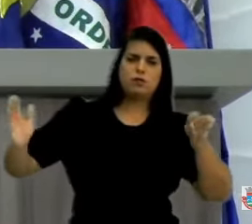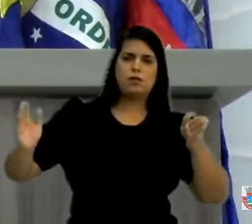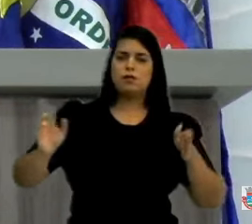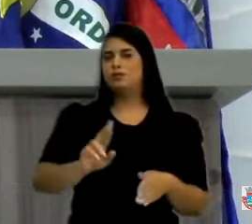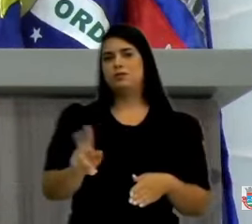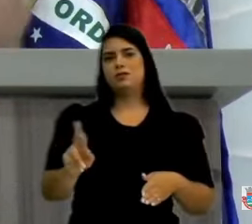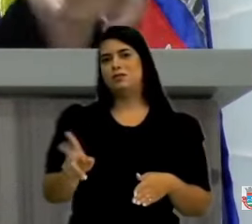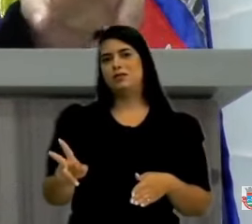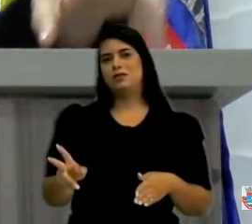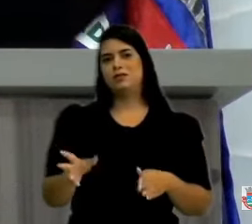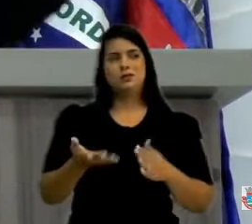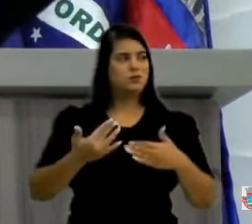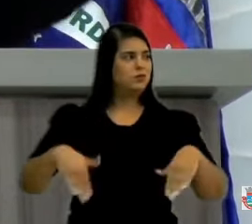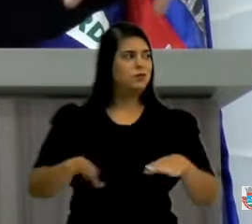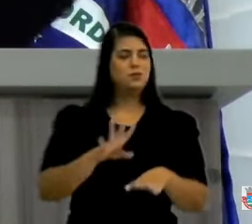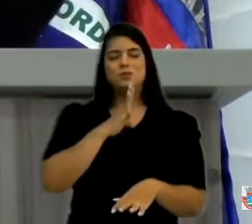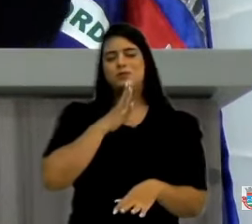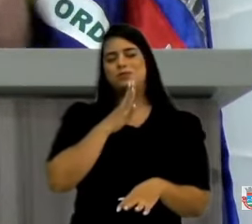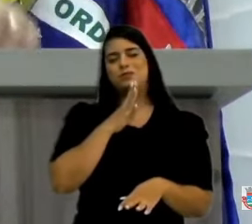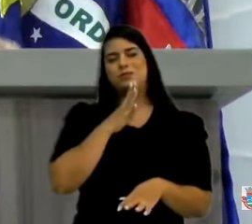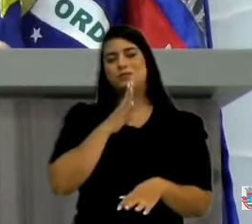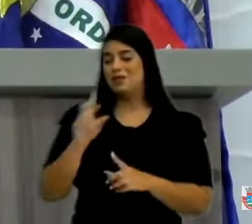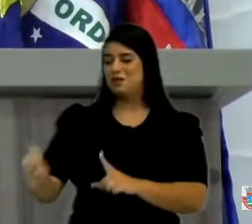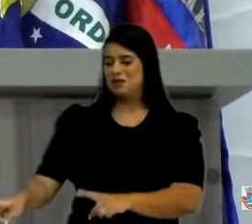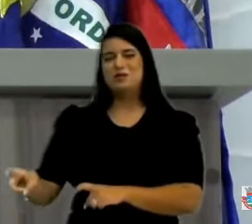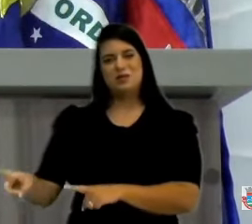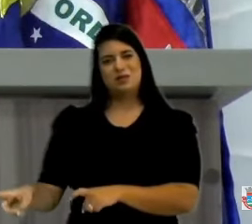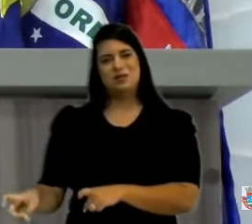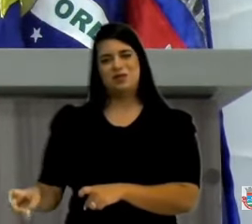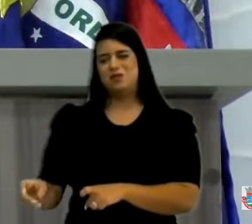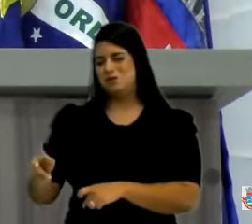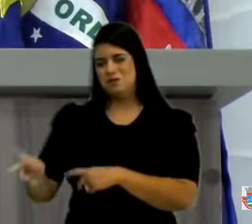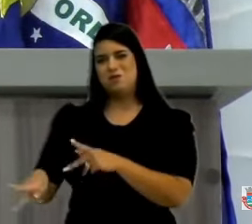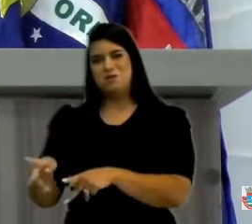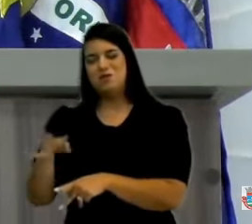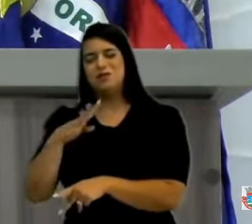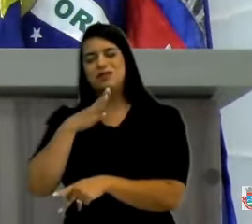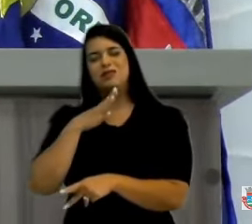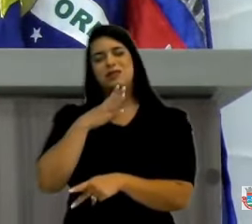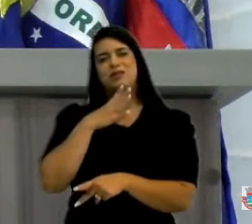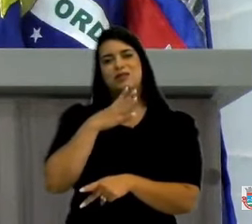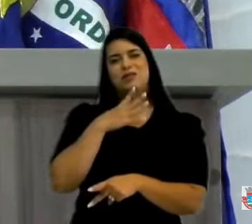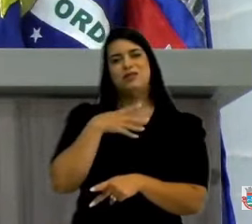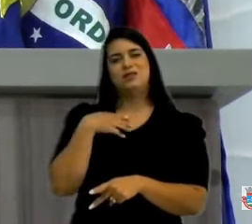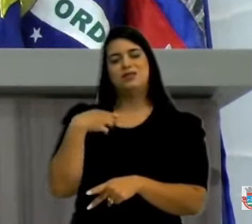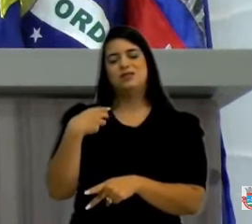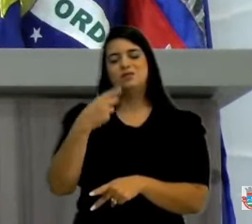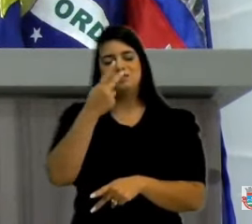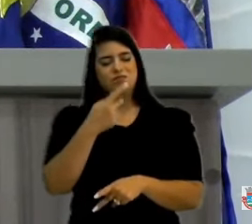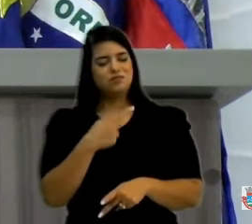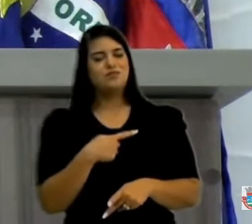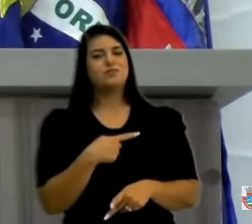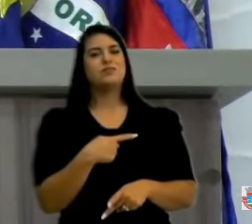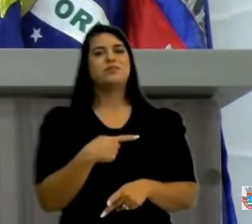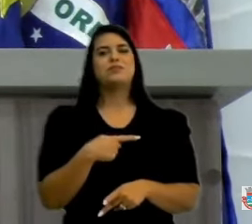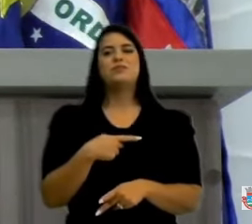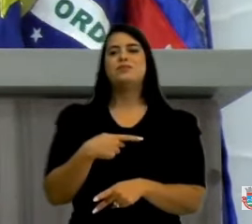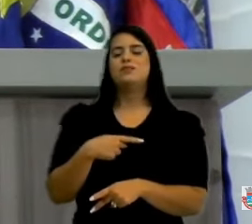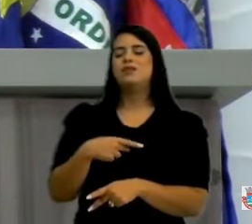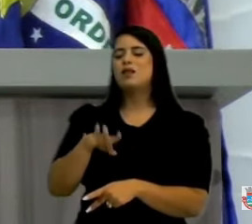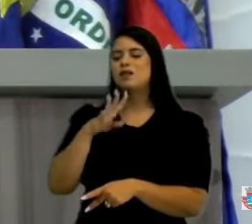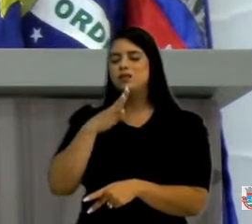outro. Que é na zona rural, se a gente chega, o pessoal conhece. Conhece a nossa pessoa, conhece o